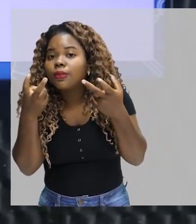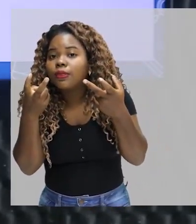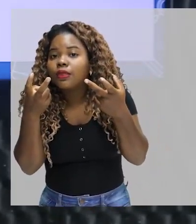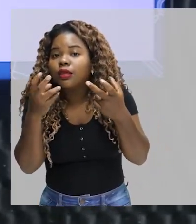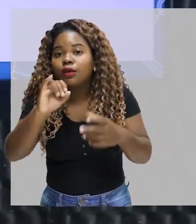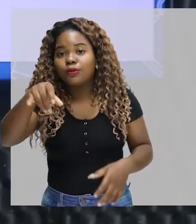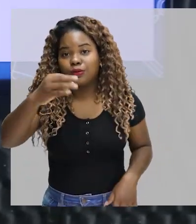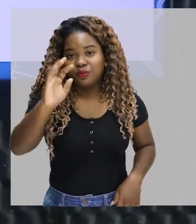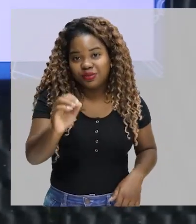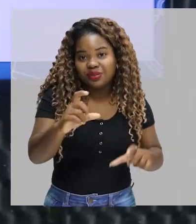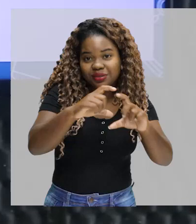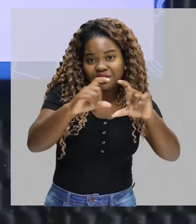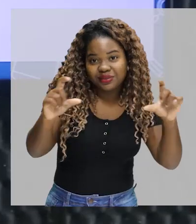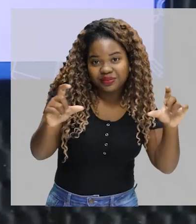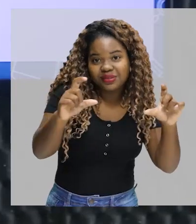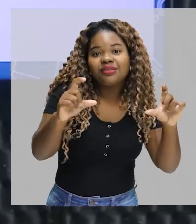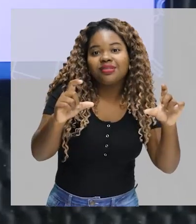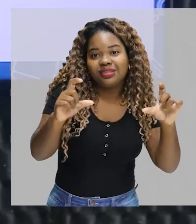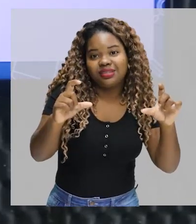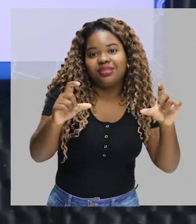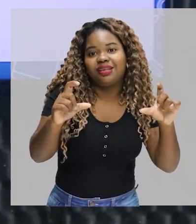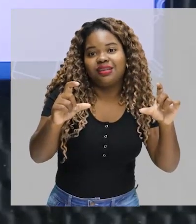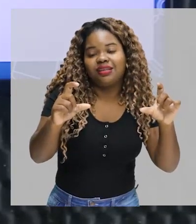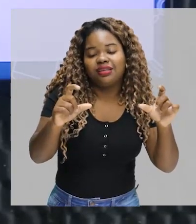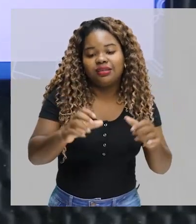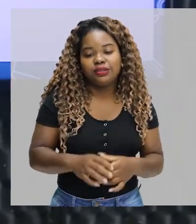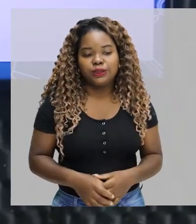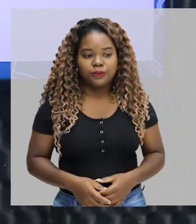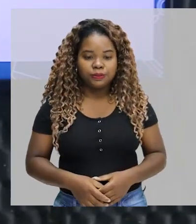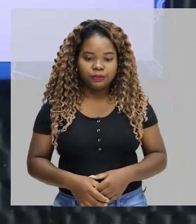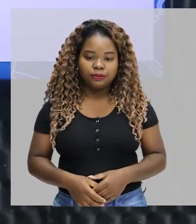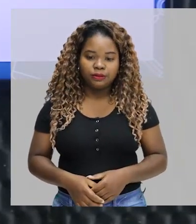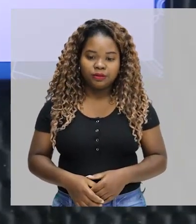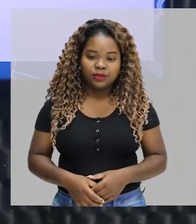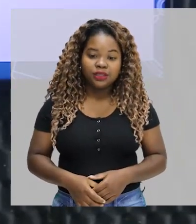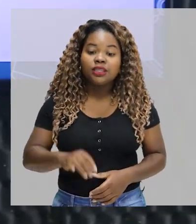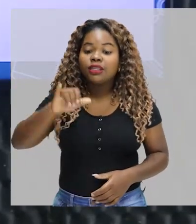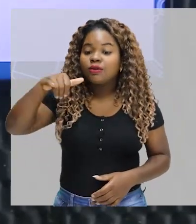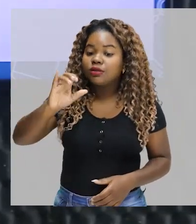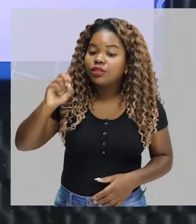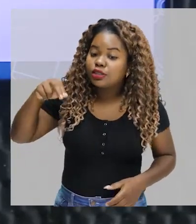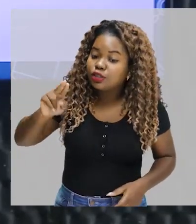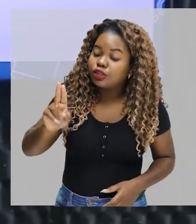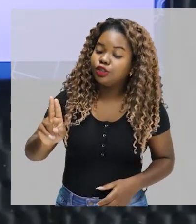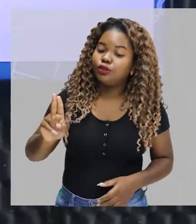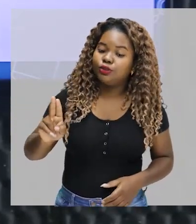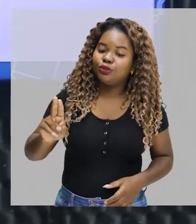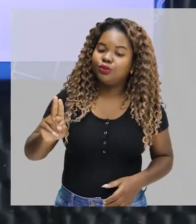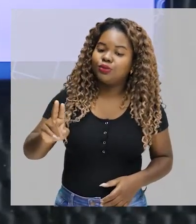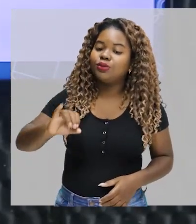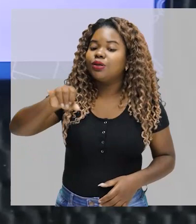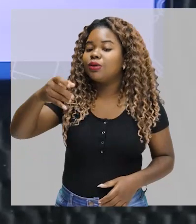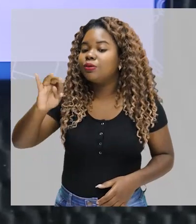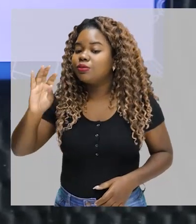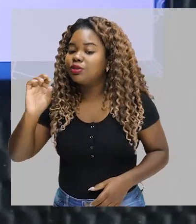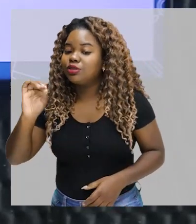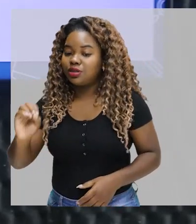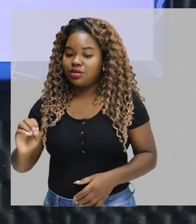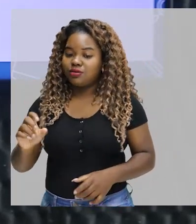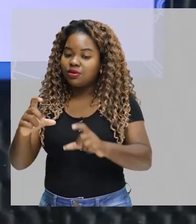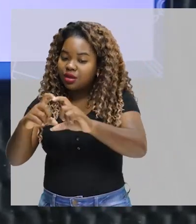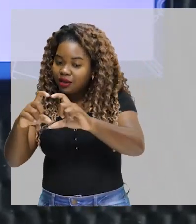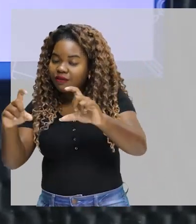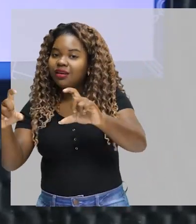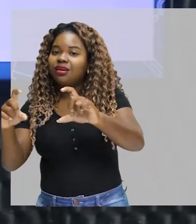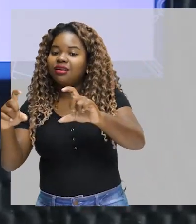da frase, é quem recebe a ação, tá bom? Então, esse you é um pronome objeto nessa